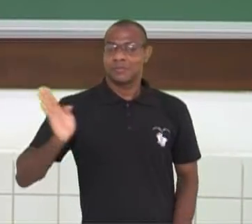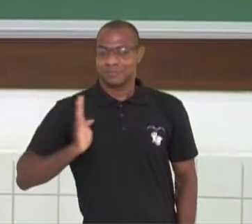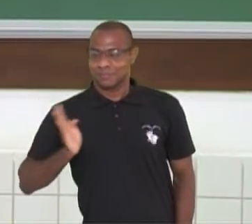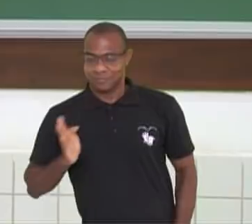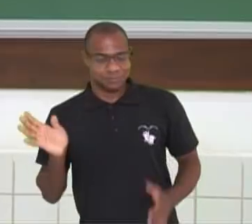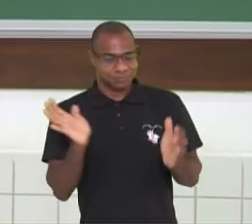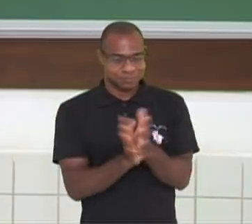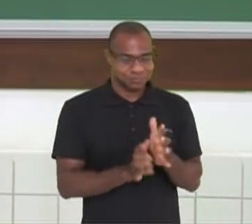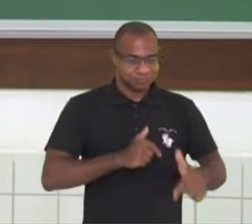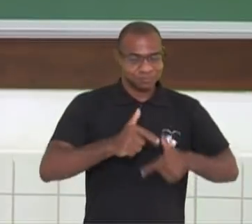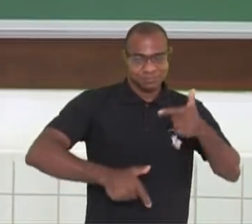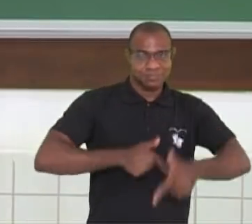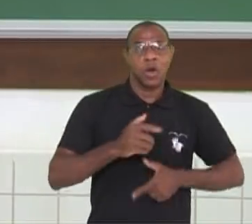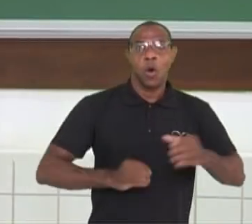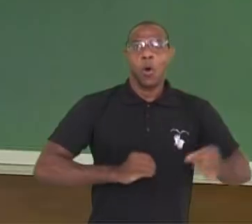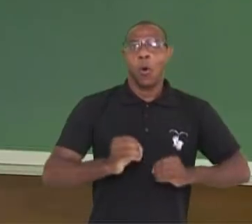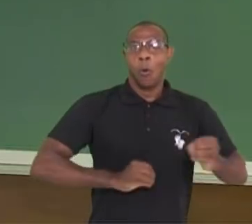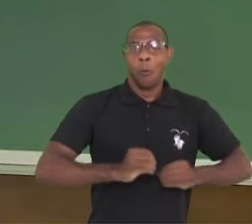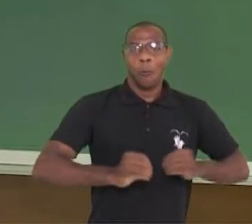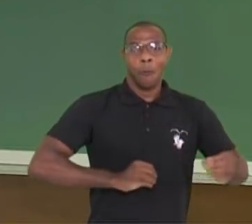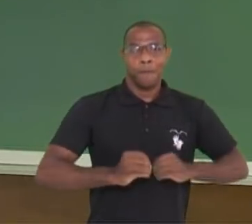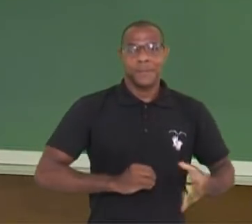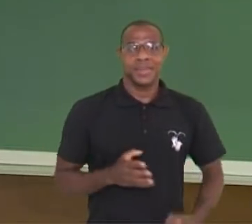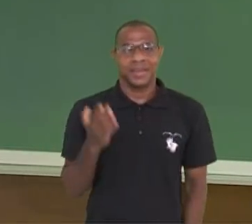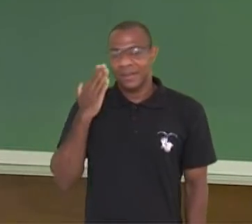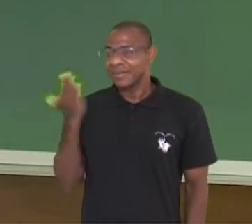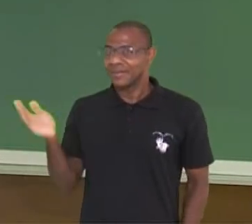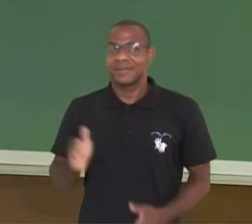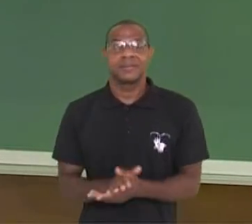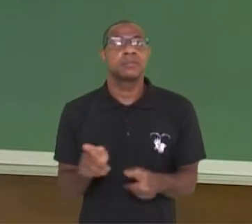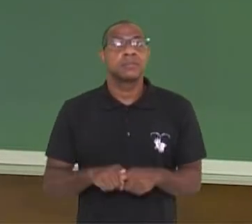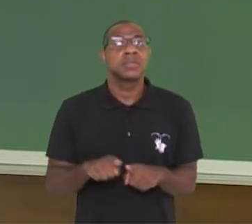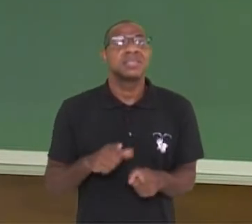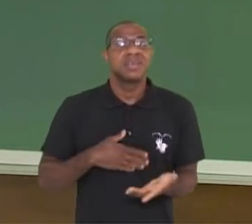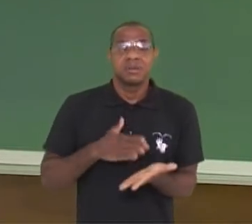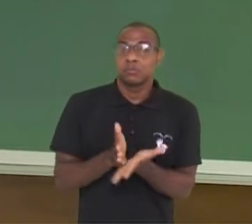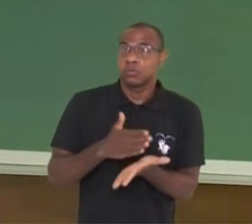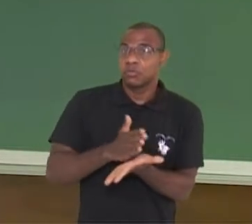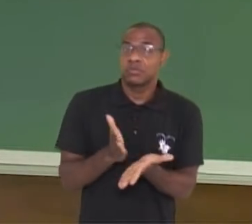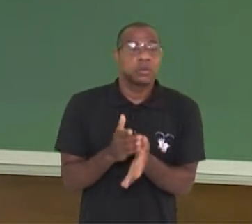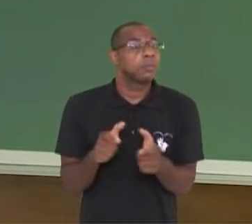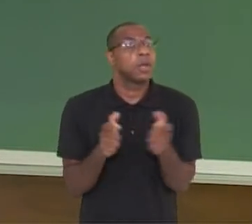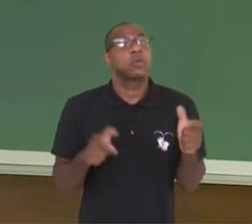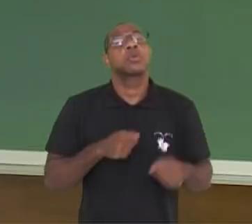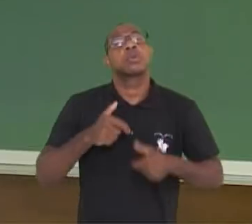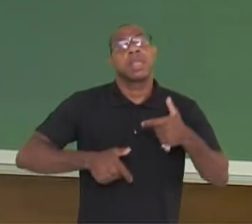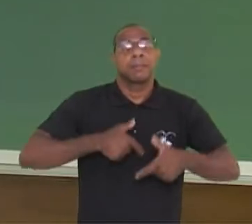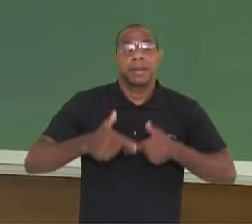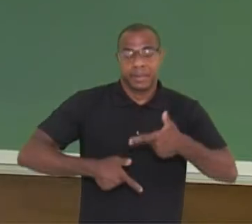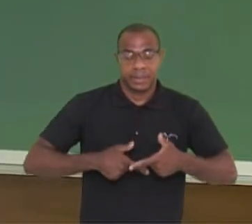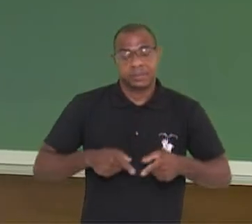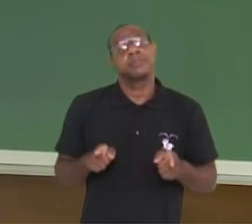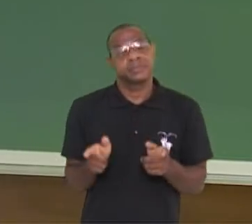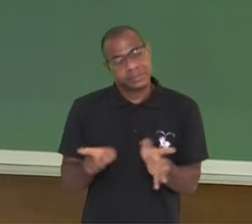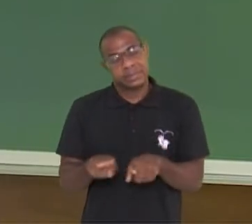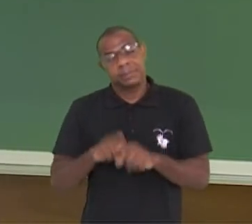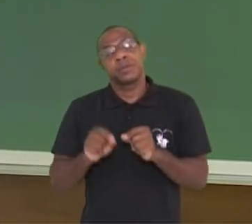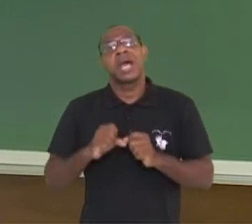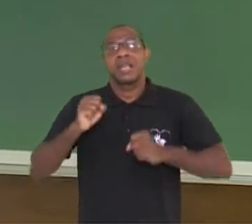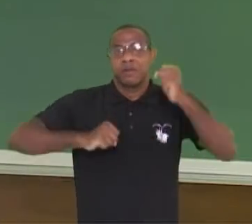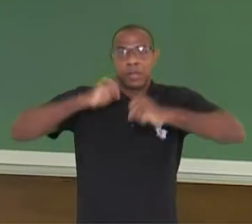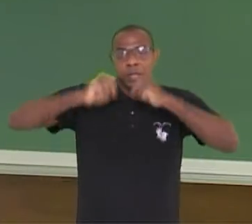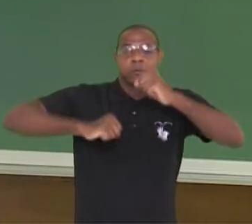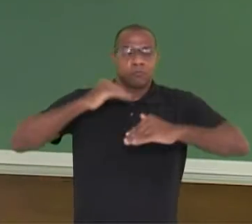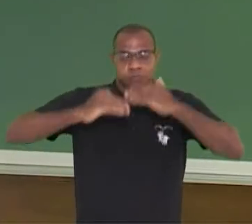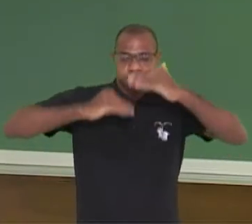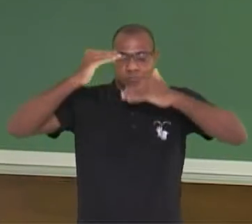vêm junto com a Revolução Industrial. Ocorreu uma divisão muito maior do trabalho com a Revolução Industrial, mais do que